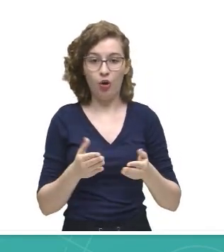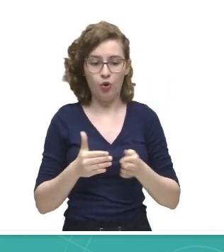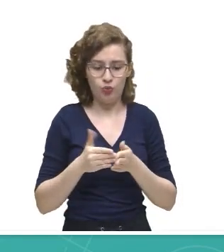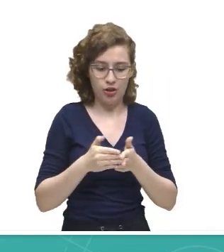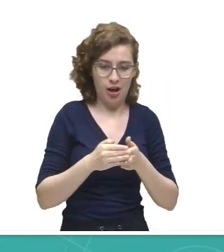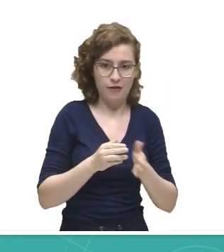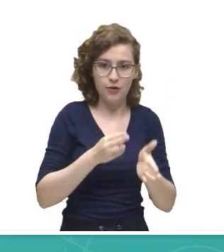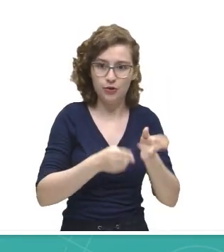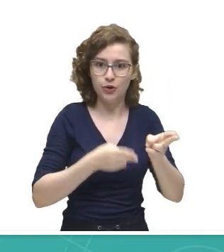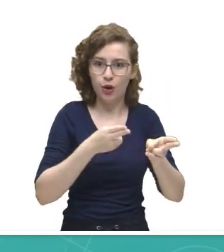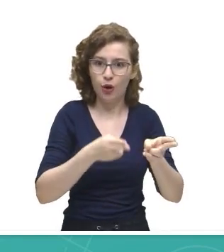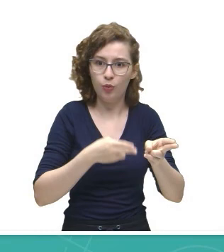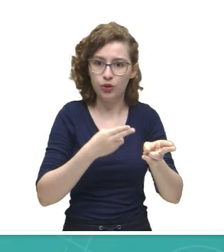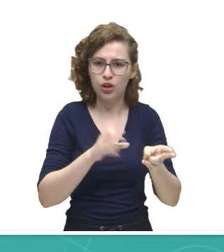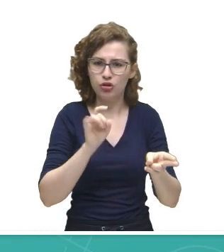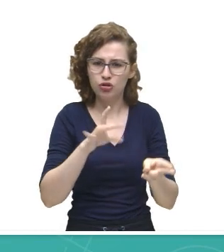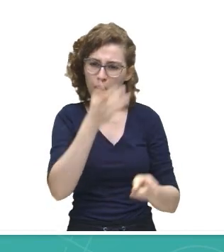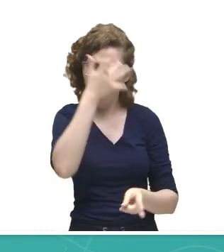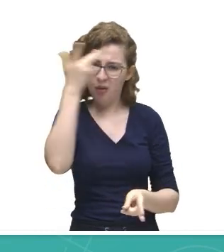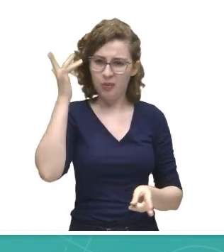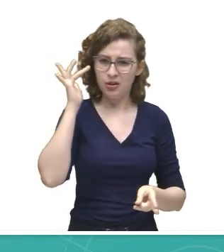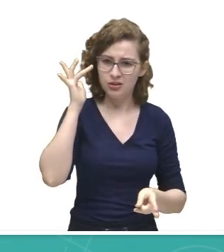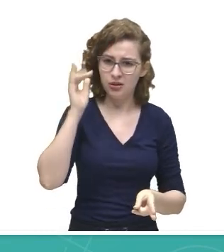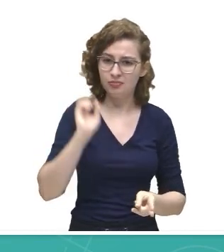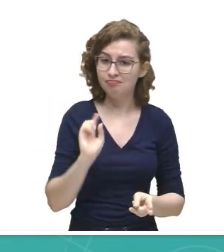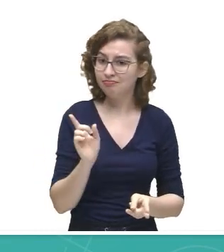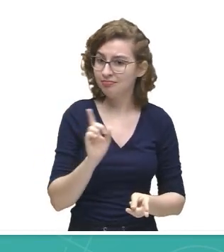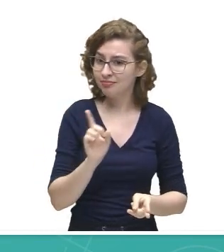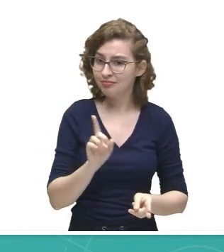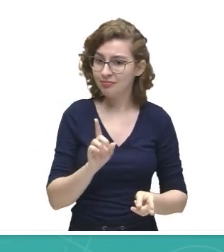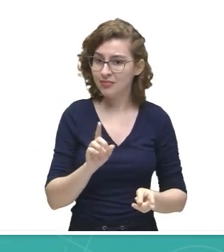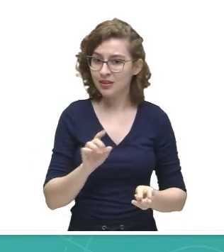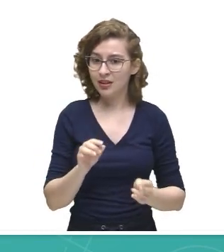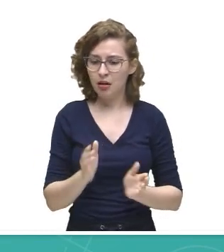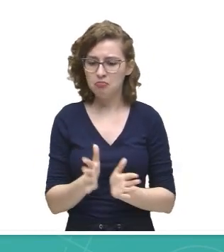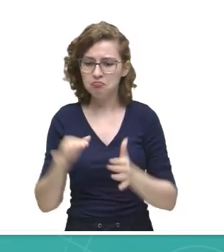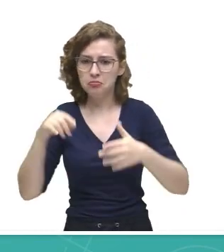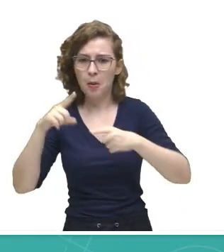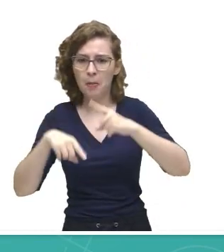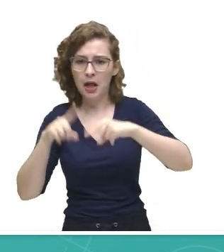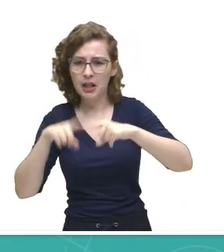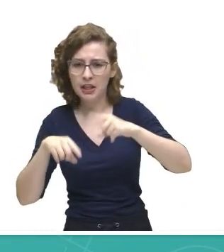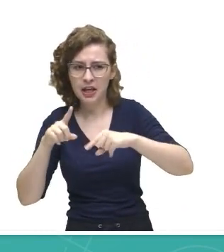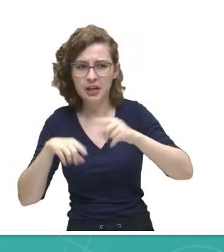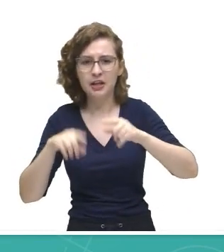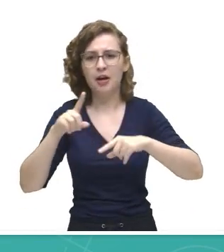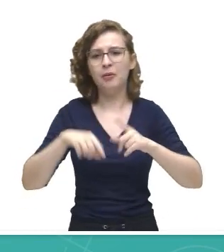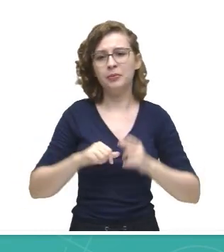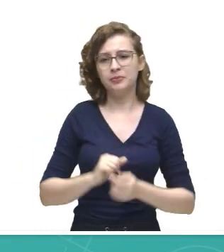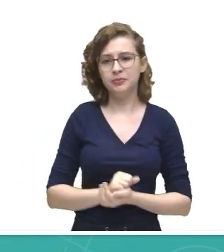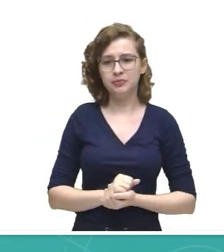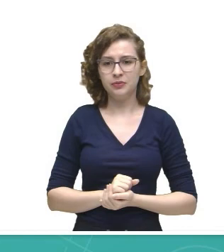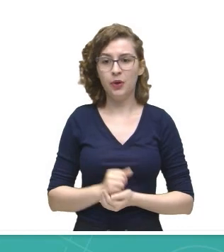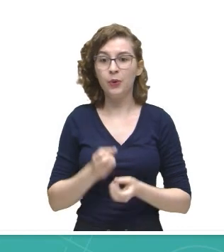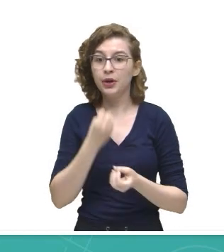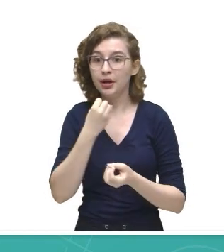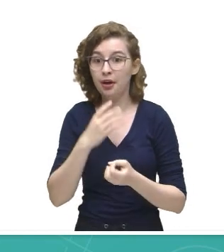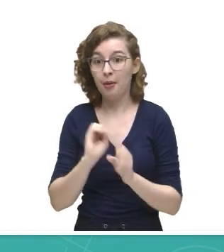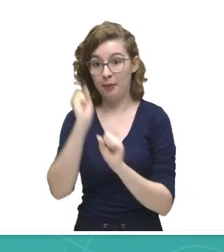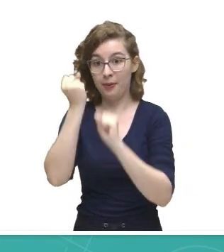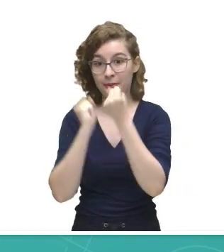servir ali só para o transporte de pessoas, mas principalmente para o de cargas, o que vai ajudar muito a indústria.